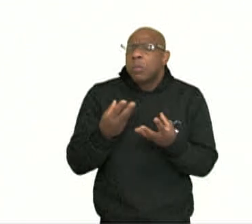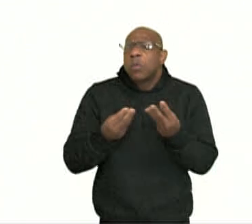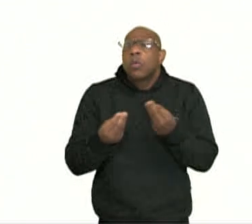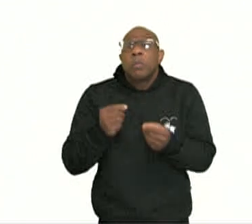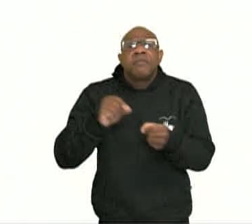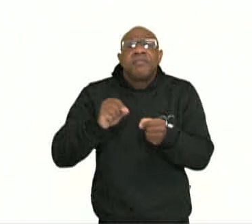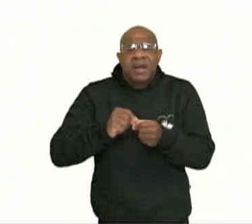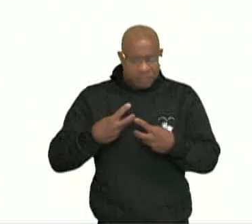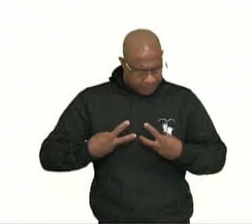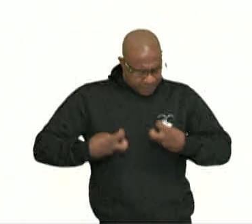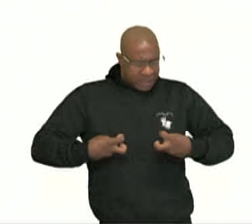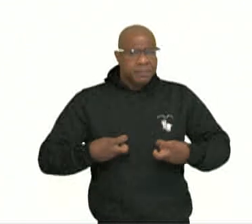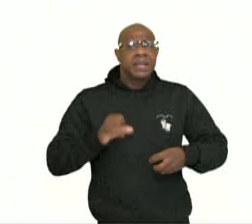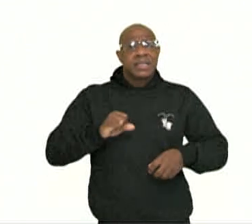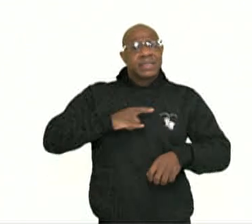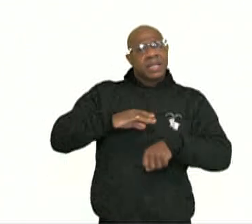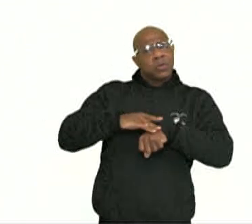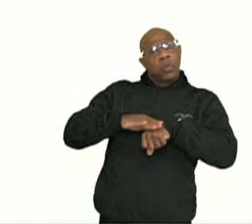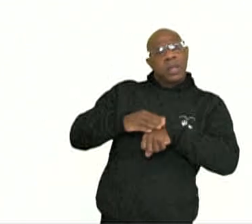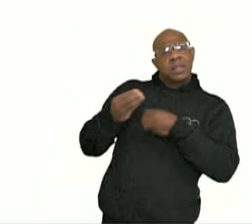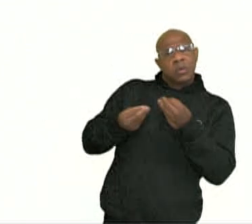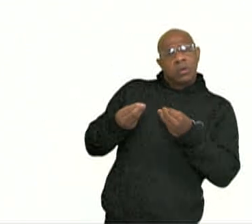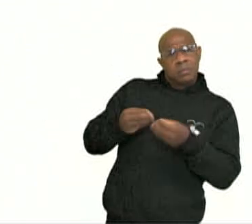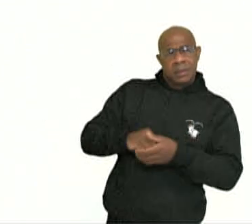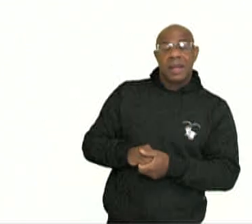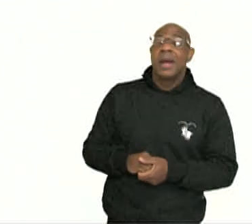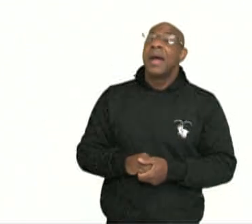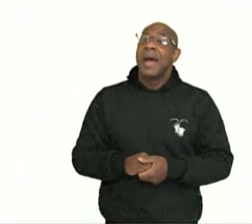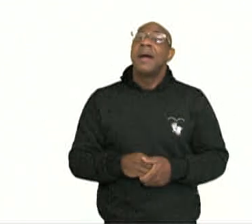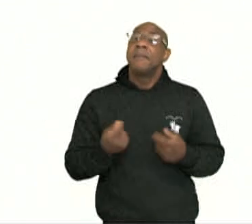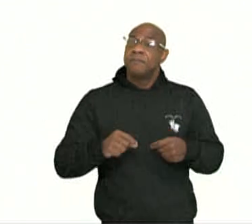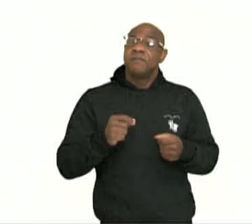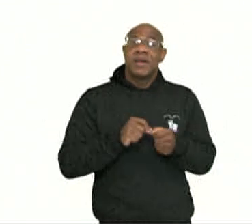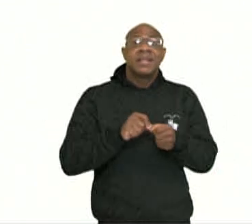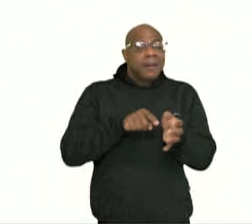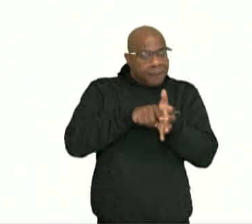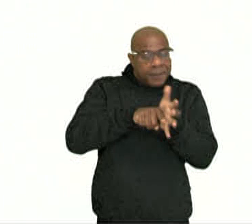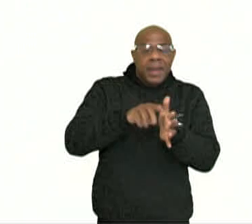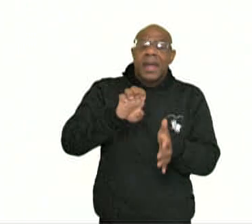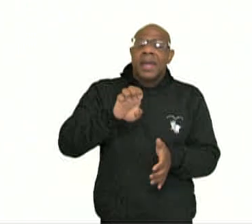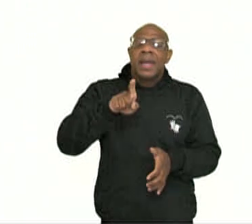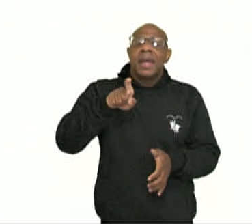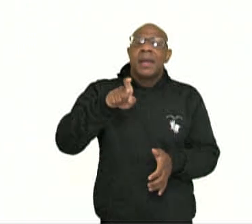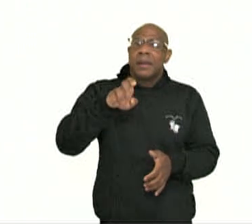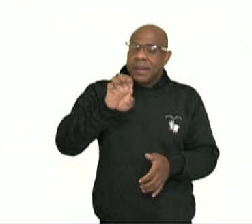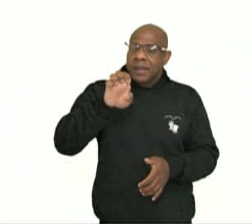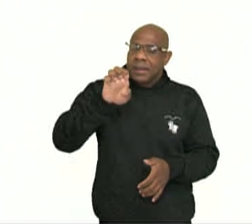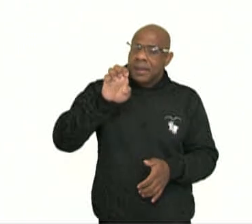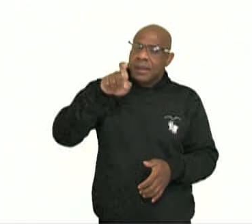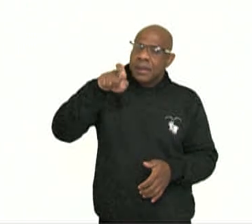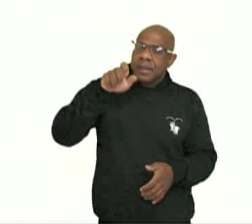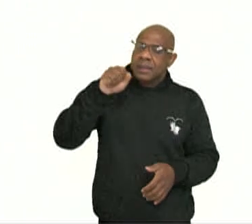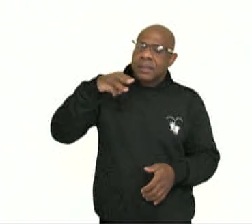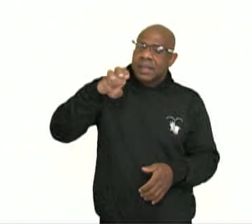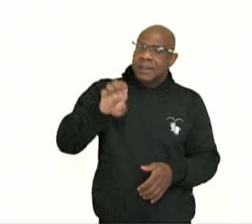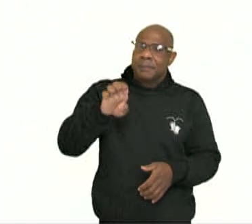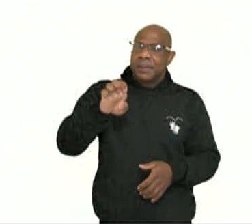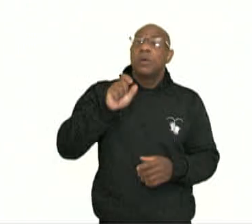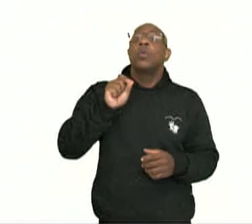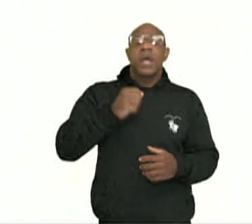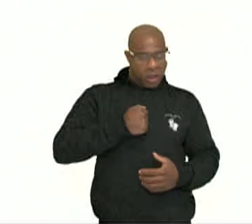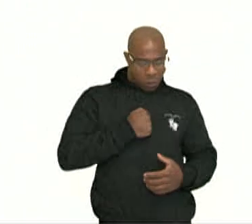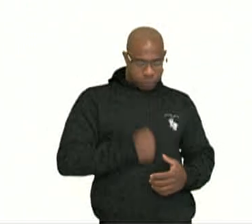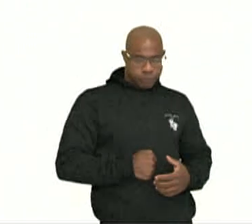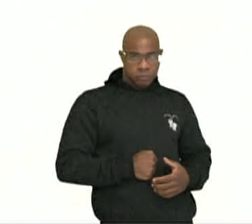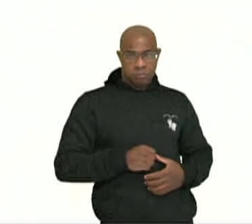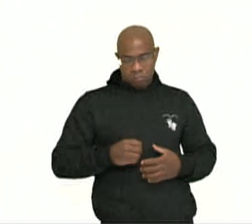essa doença ou não? É a partir de um exame de fezes, né? Um exame parasitológico que é feito ali com as fezes, que